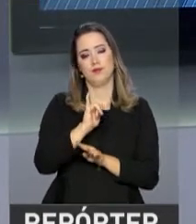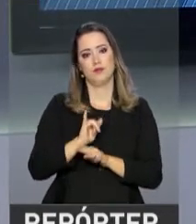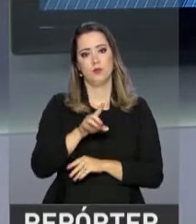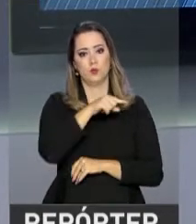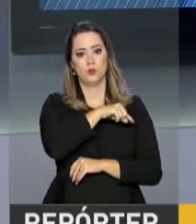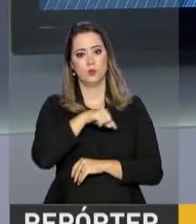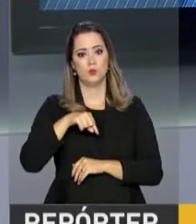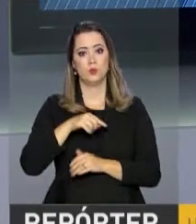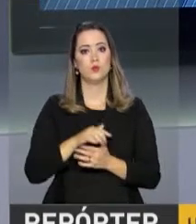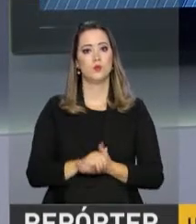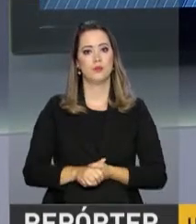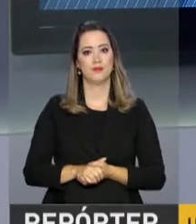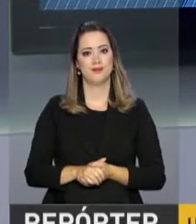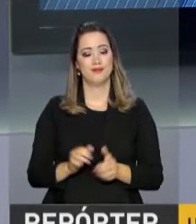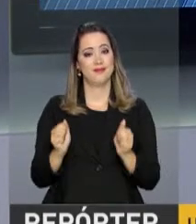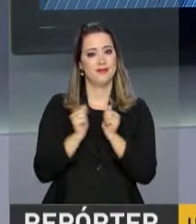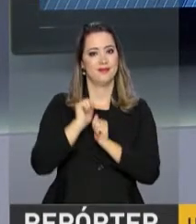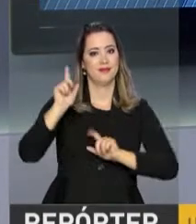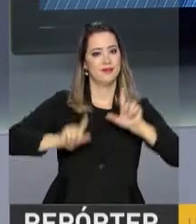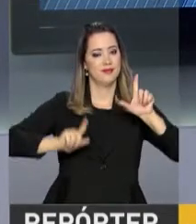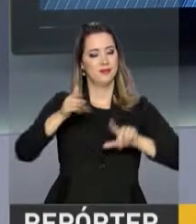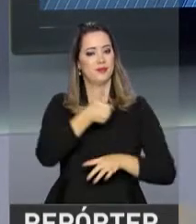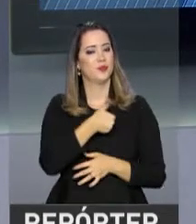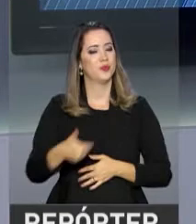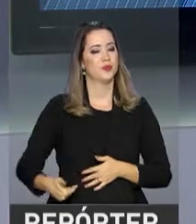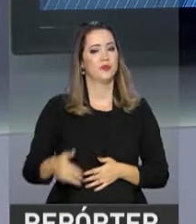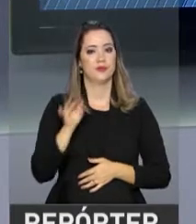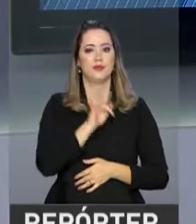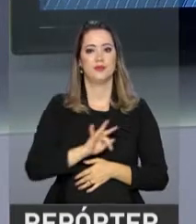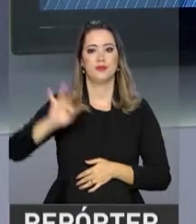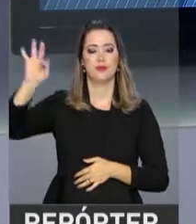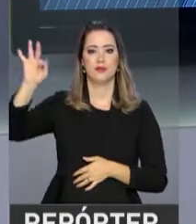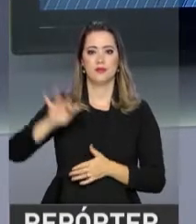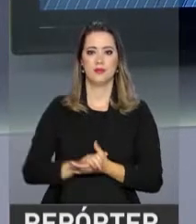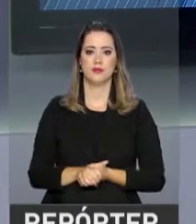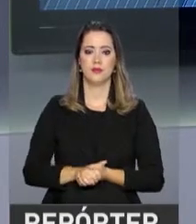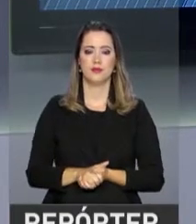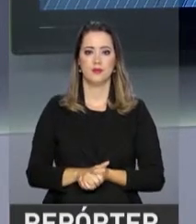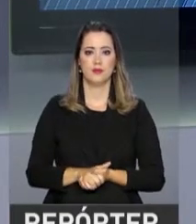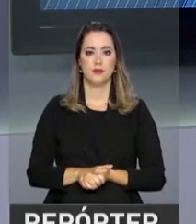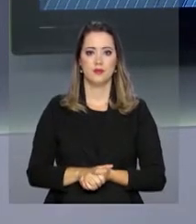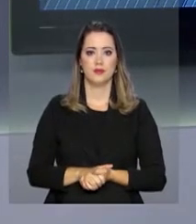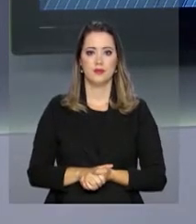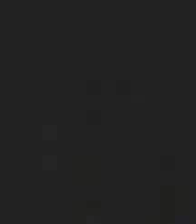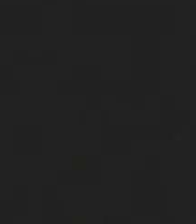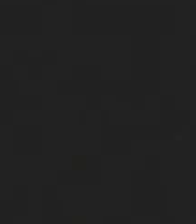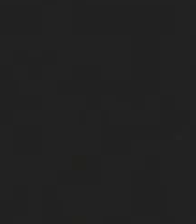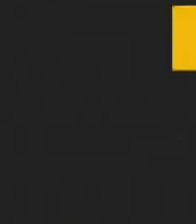reportagens no YouTube. Continue com a gente aqui na NBR, a TV do Governo Federal.